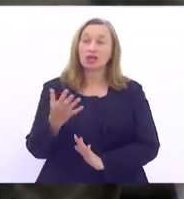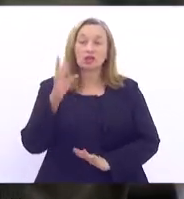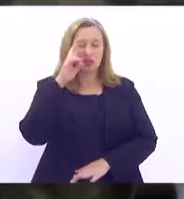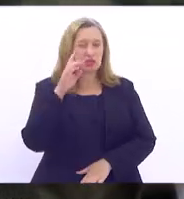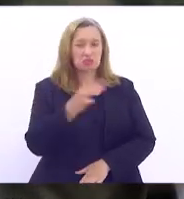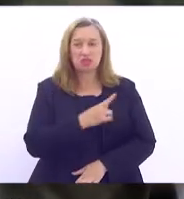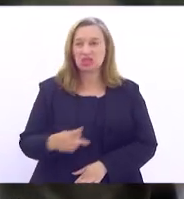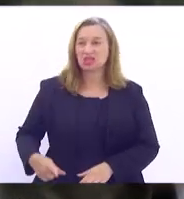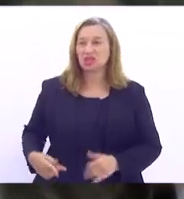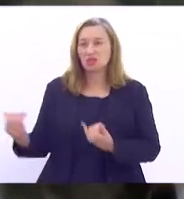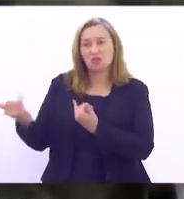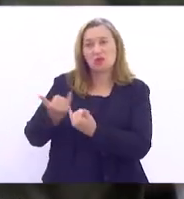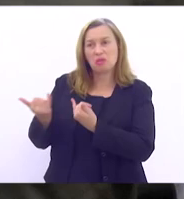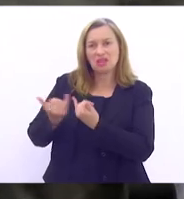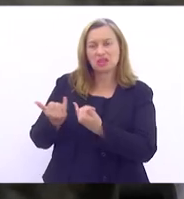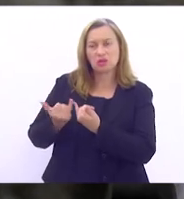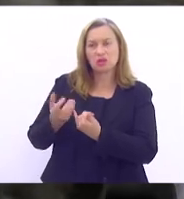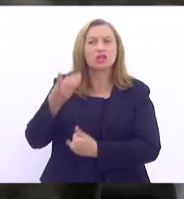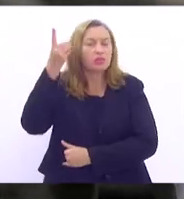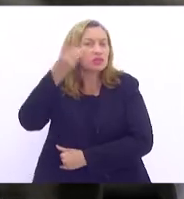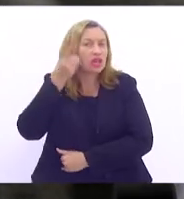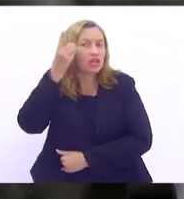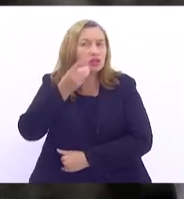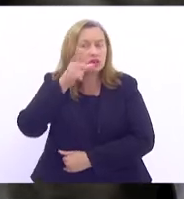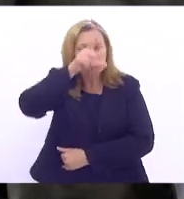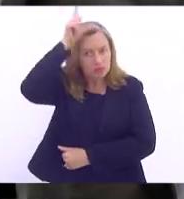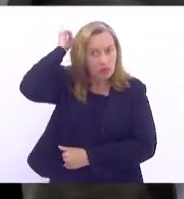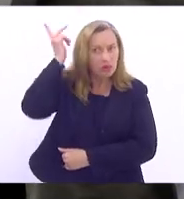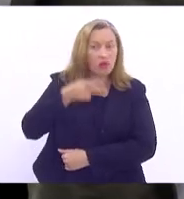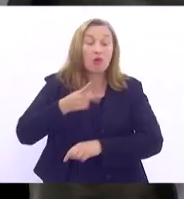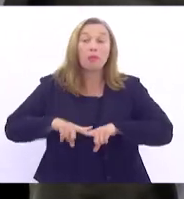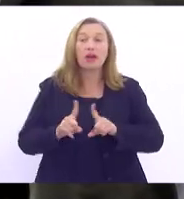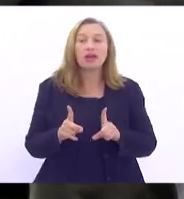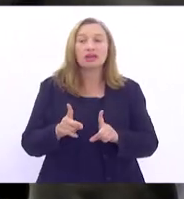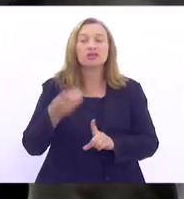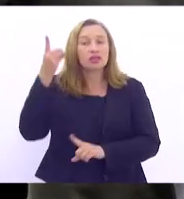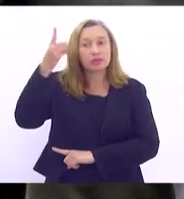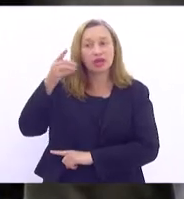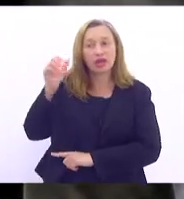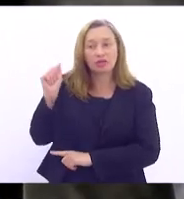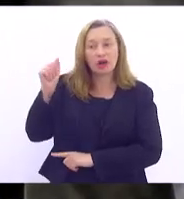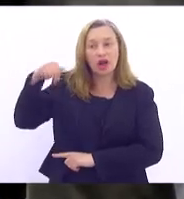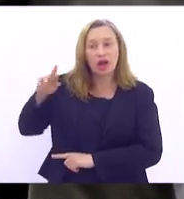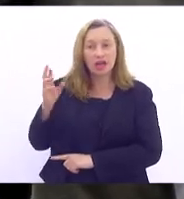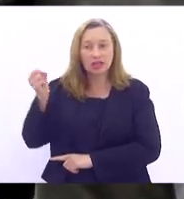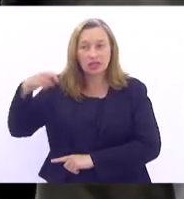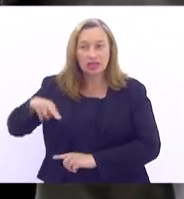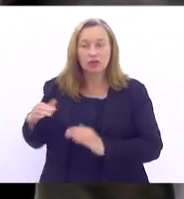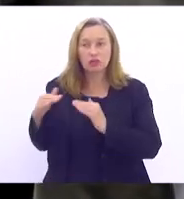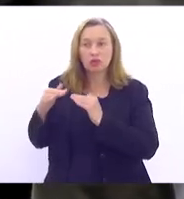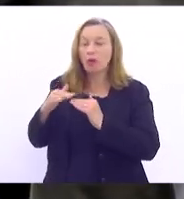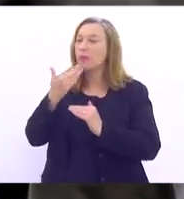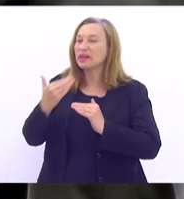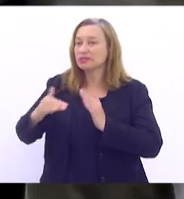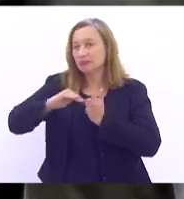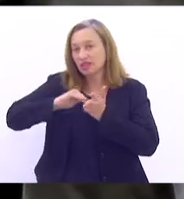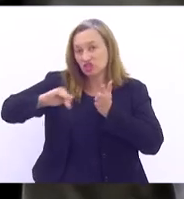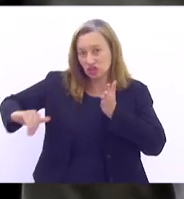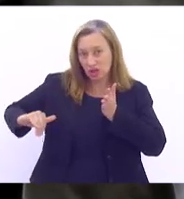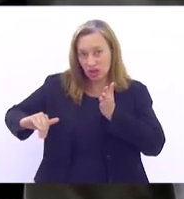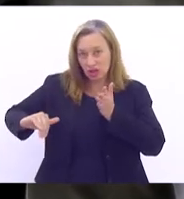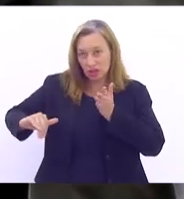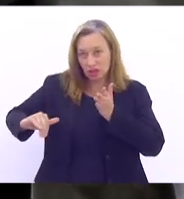informação sobre o que o deputado Luiz Paulo levantou, e aí, se o deputado Anderson Moraes concordar, eu vou pedir para retirar